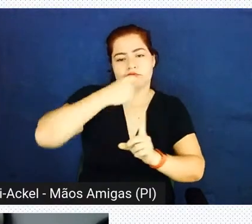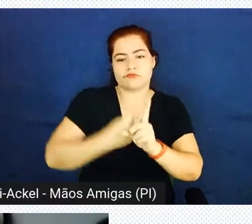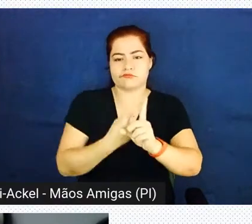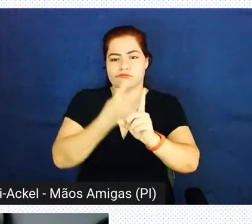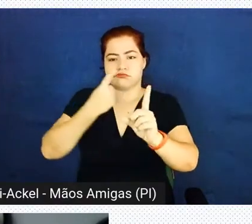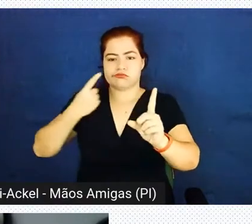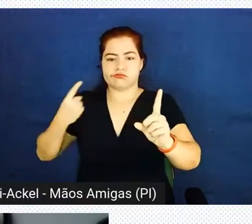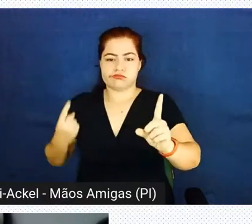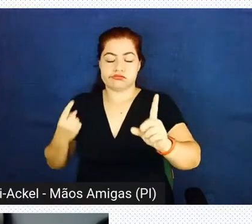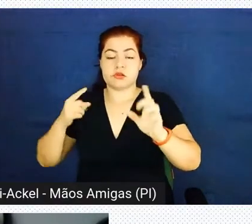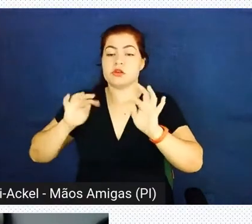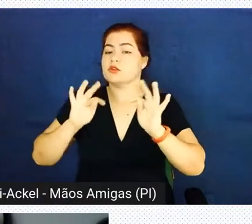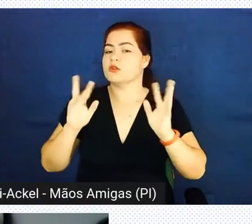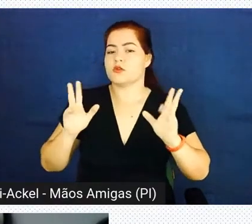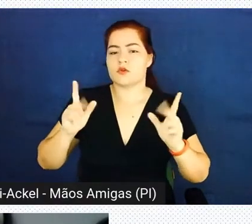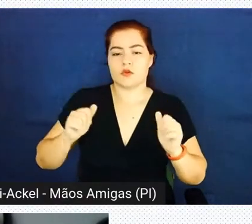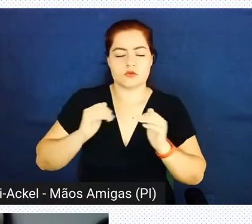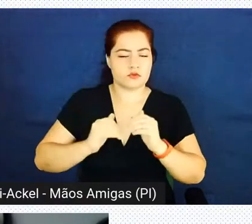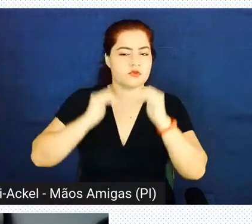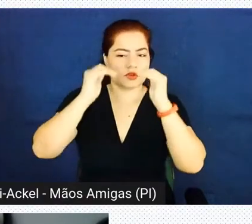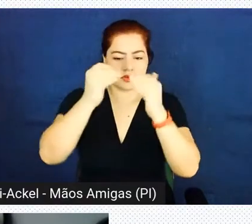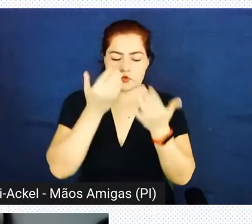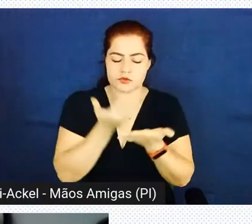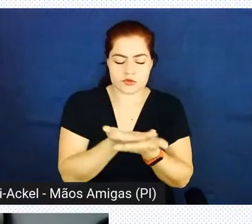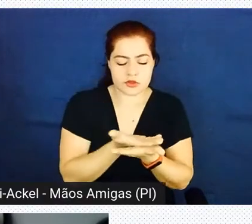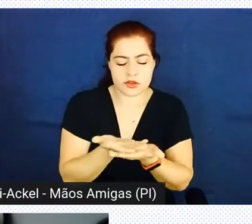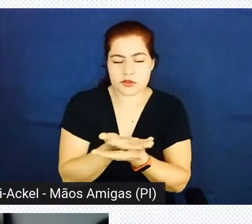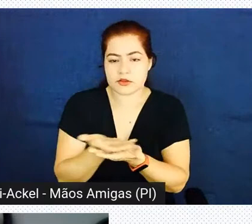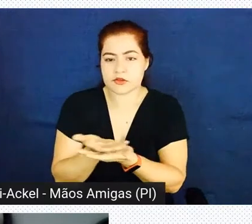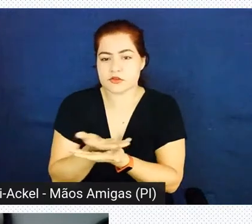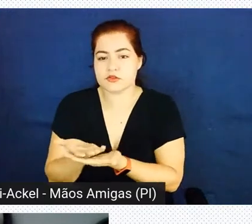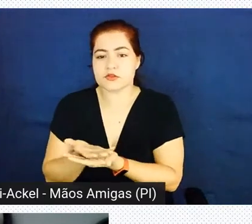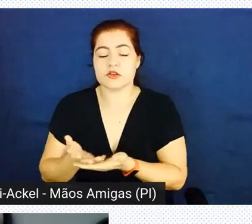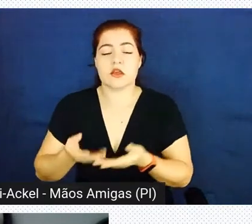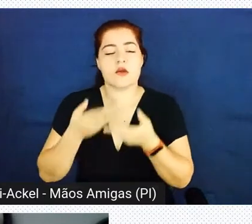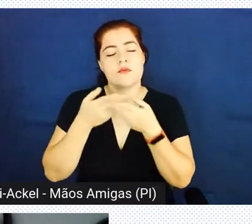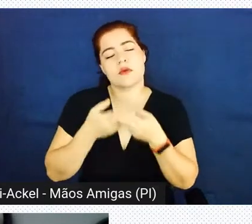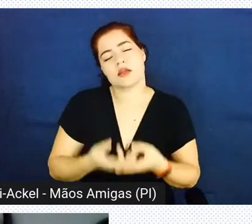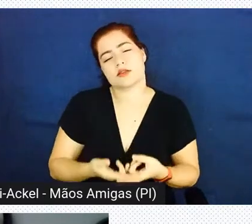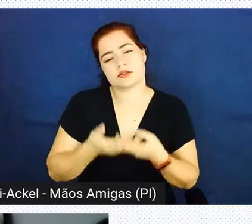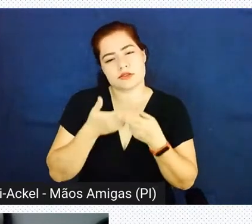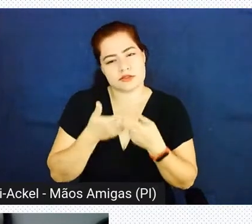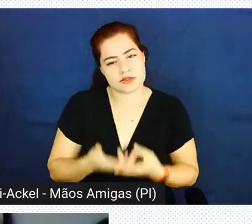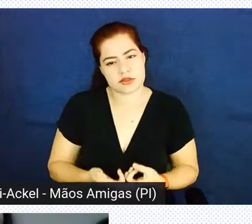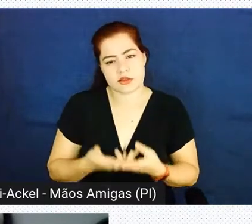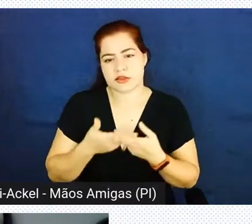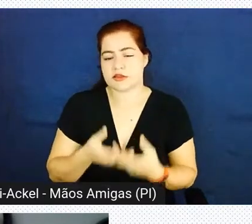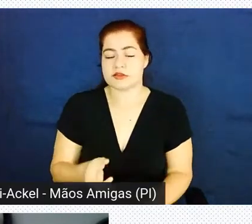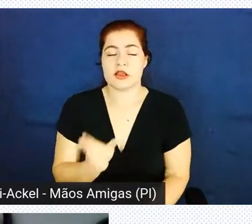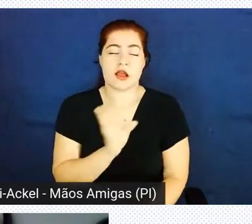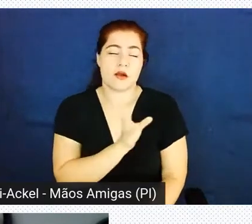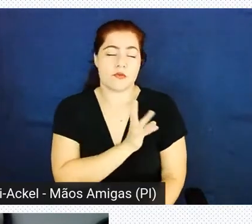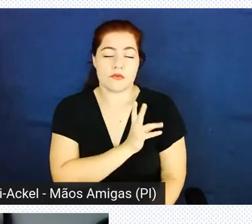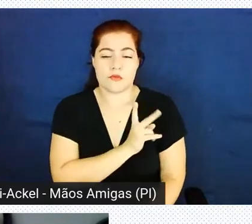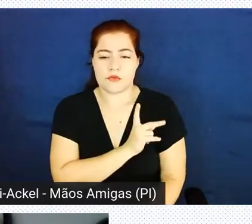todos o mestre atendia com a maior paciência, com o maior amor,